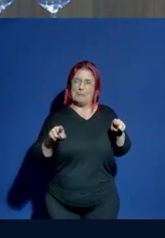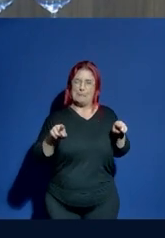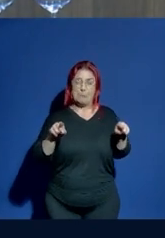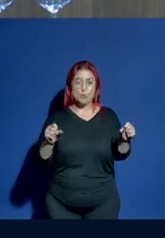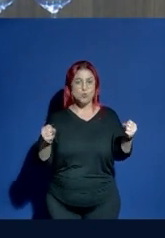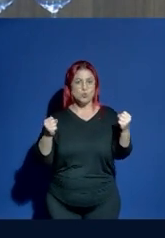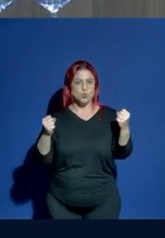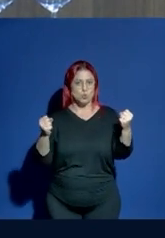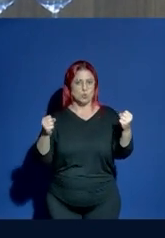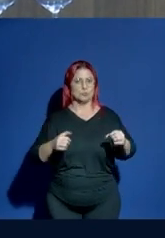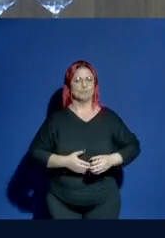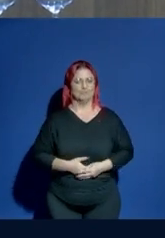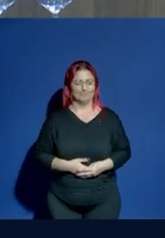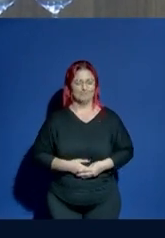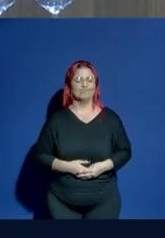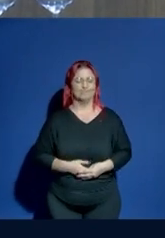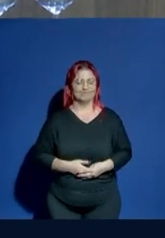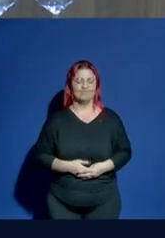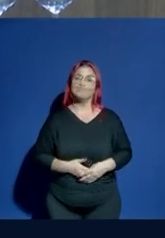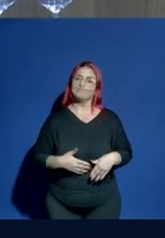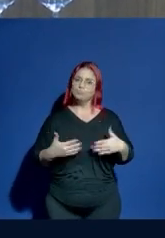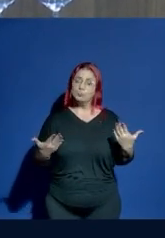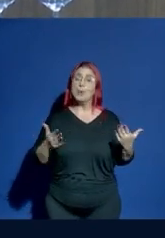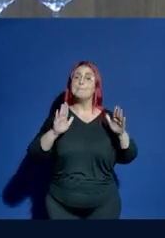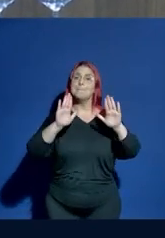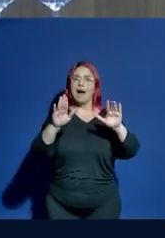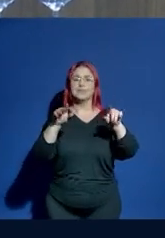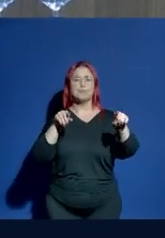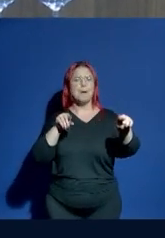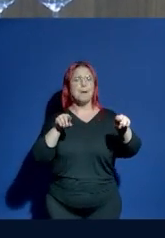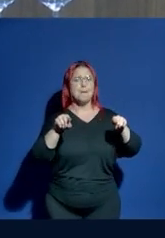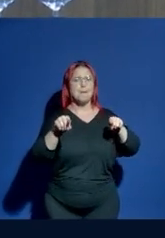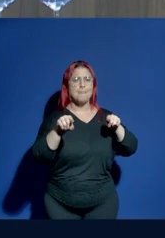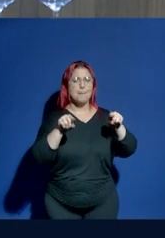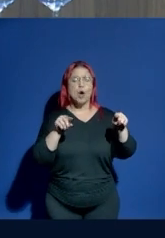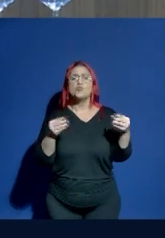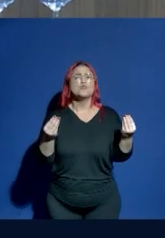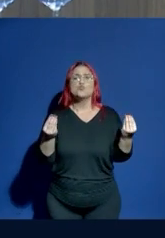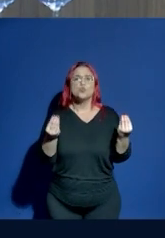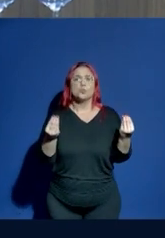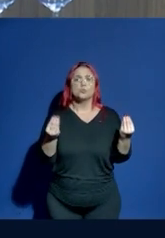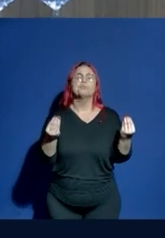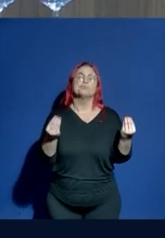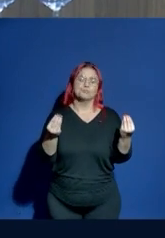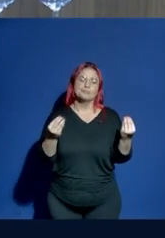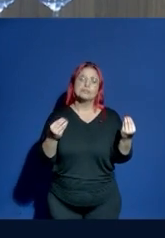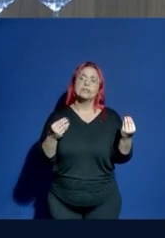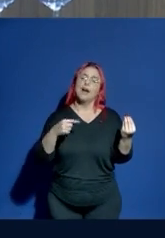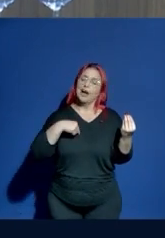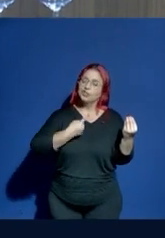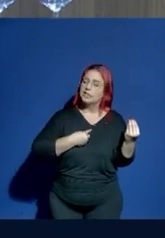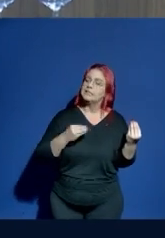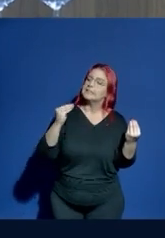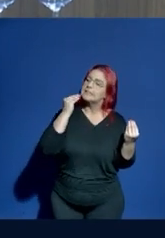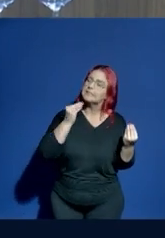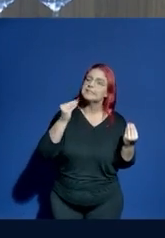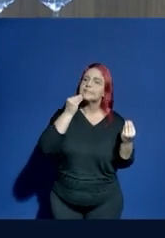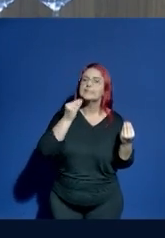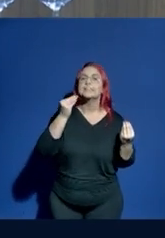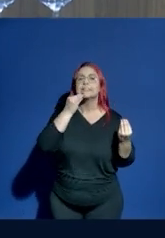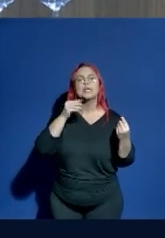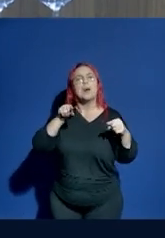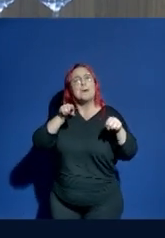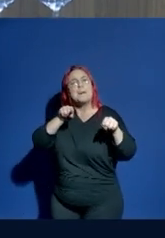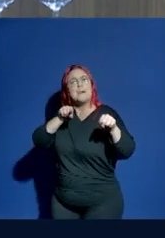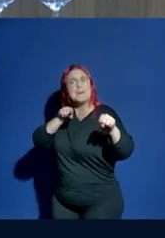E, obviamente, que essa concorrência vai fazer com que a gente busque ser cada vez mais eficiente.